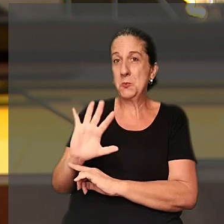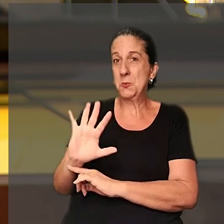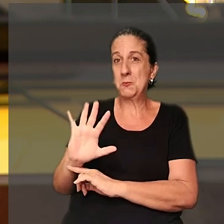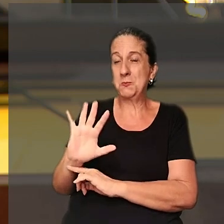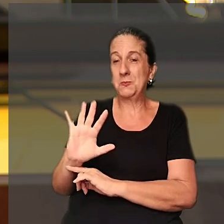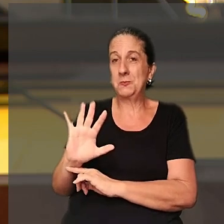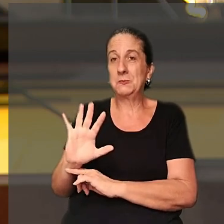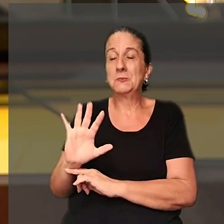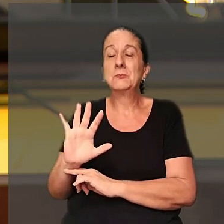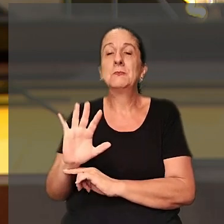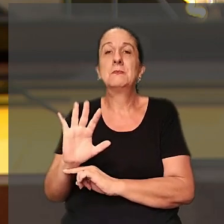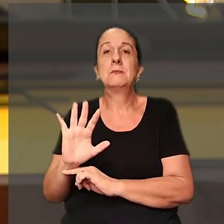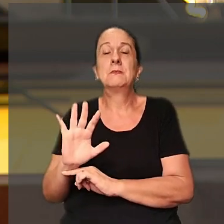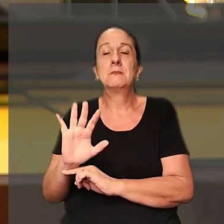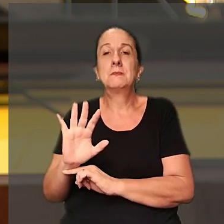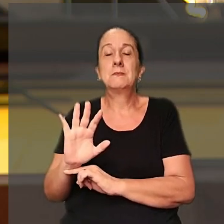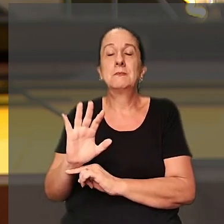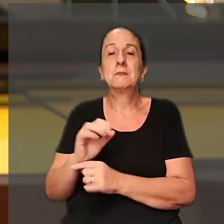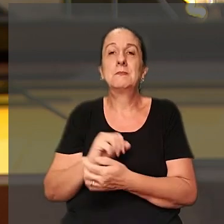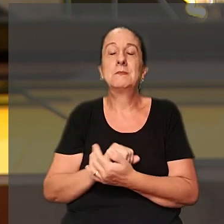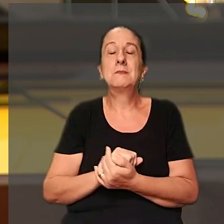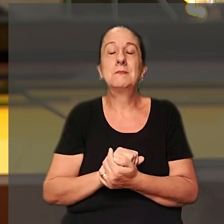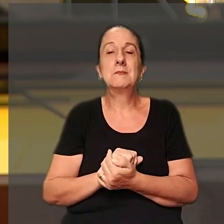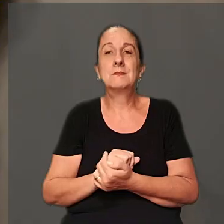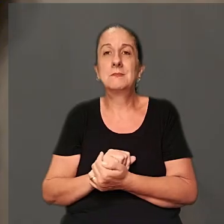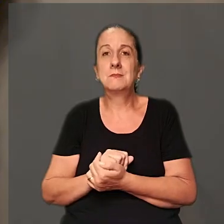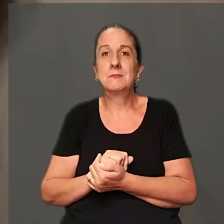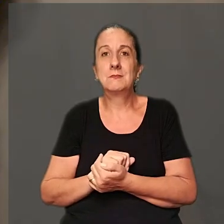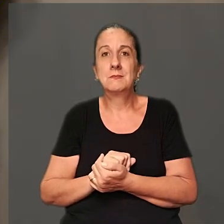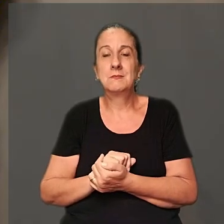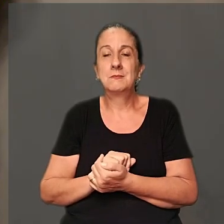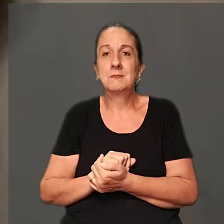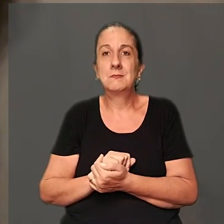demonizado, mas não